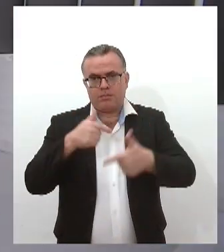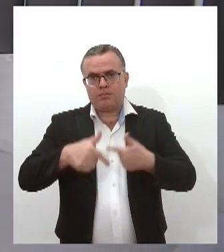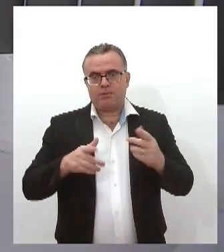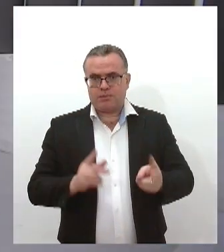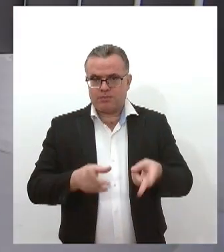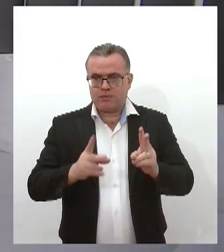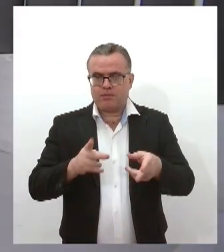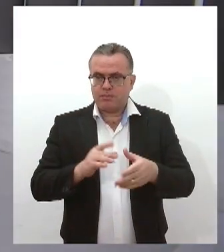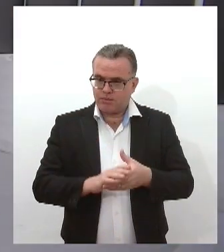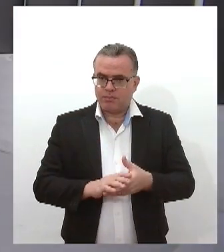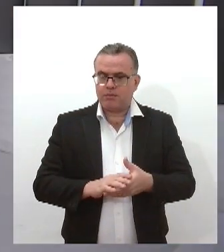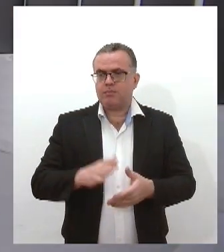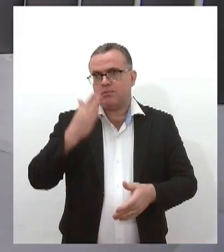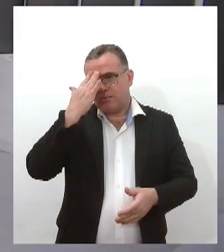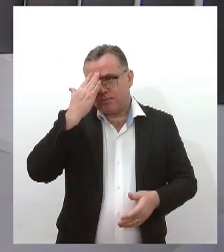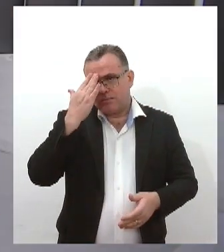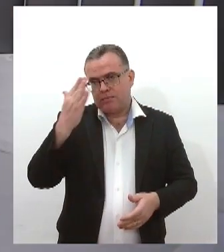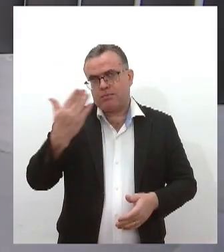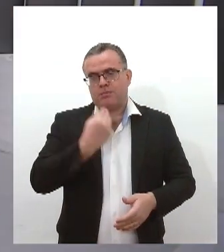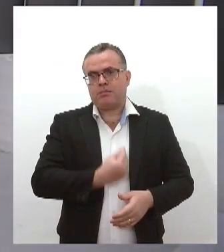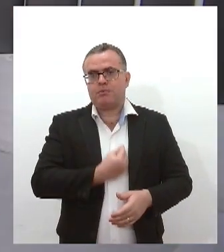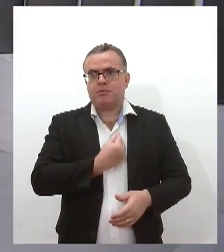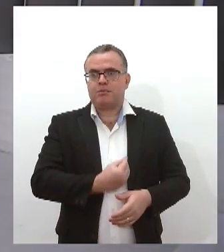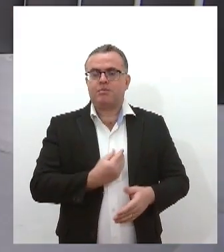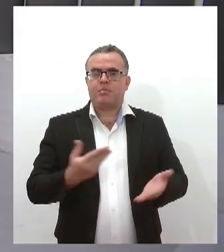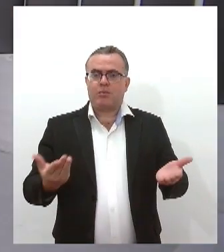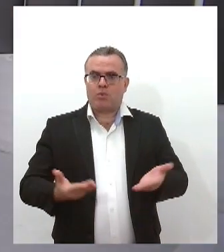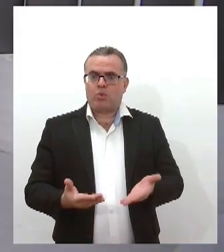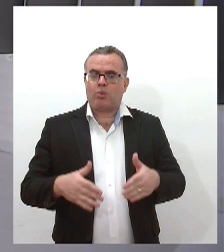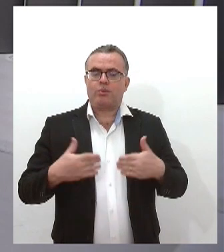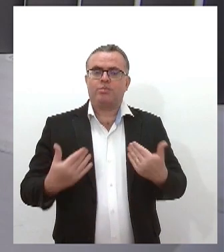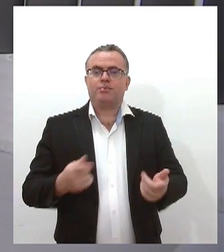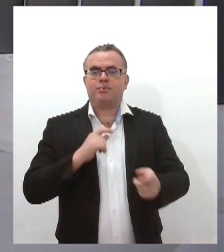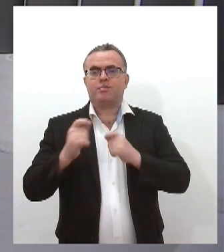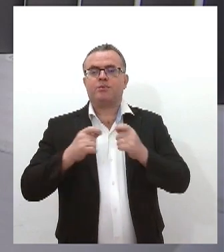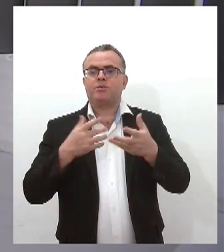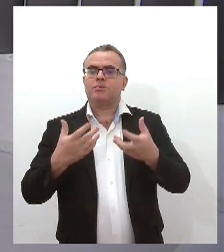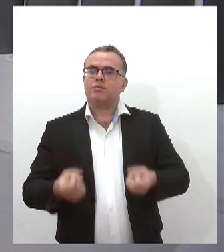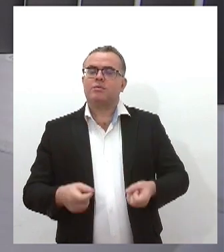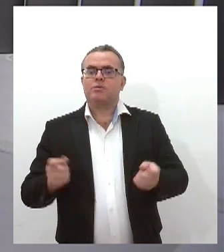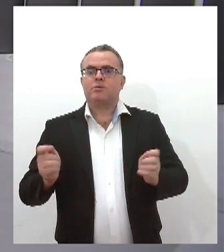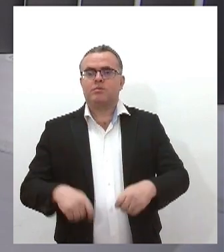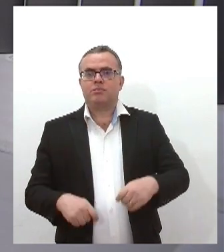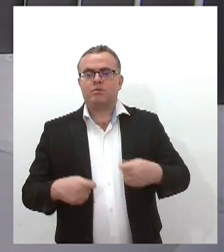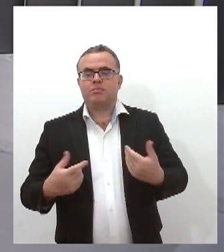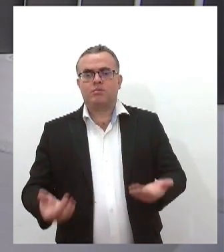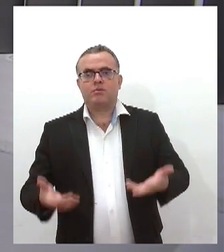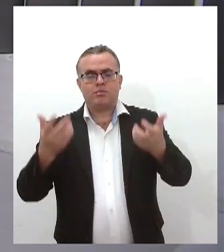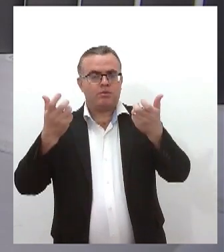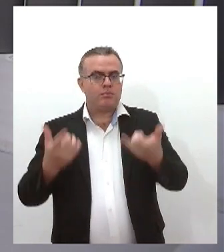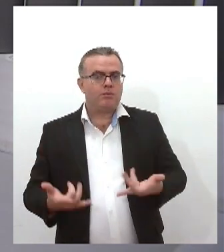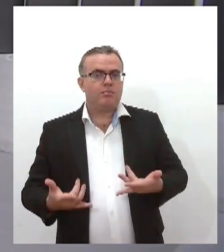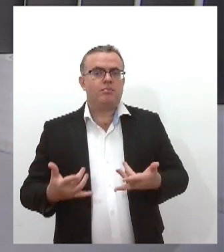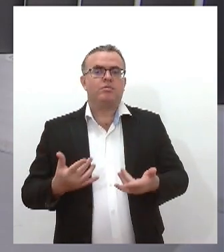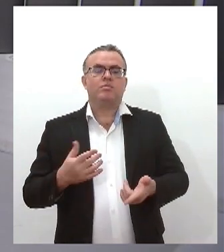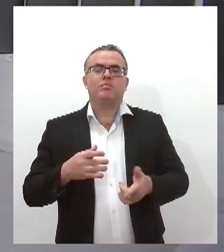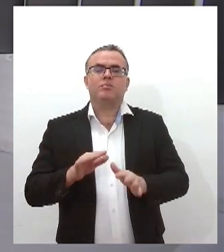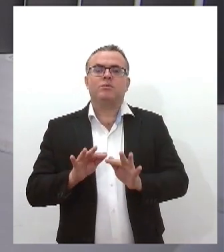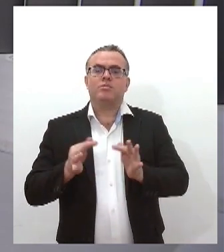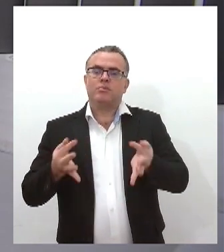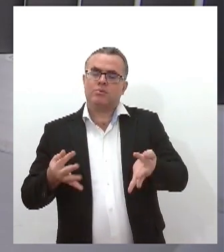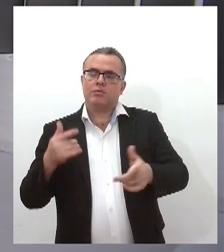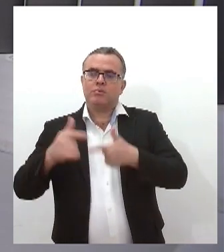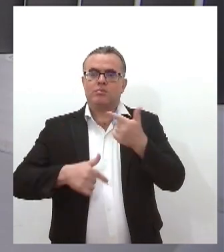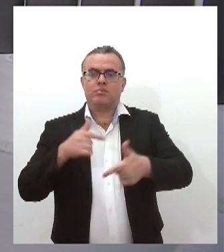muito obrigada pela sua participação aqui com a gente, ao vivo nos estúdios, contando um pouco do seu trabalho e da participação importante agora